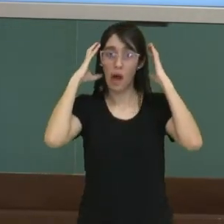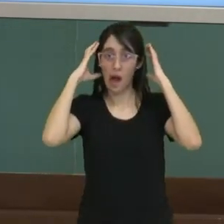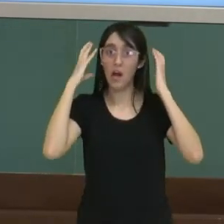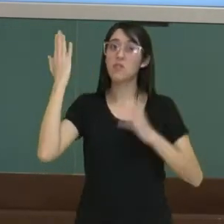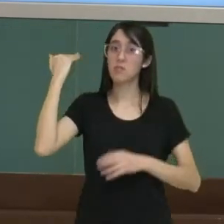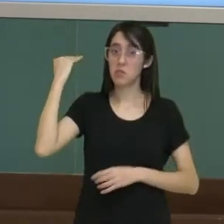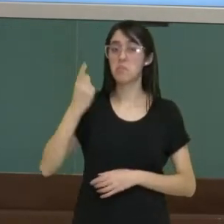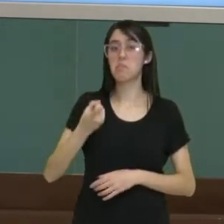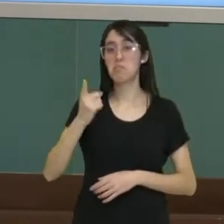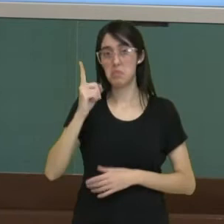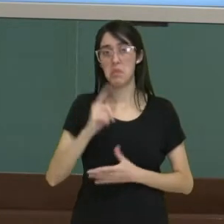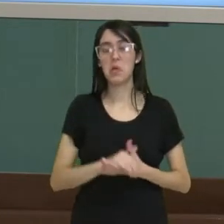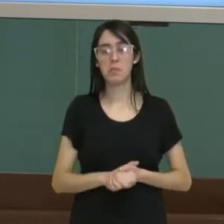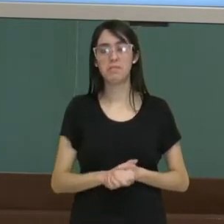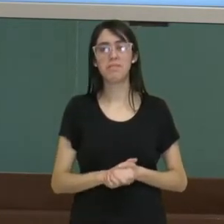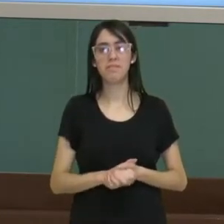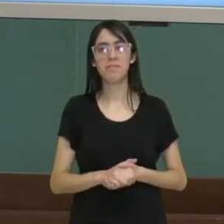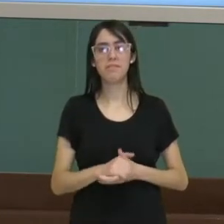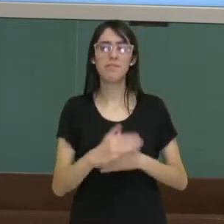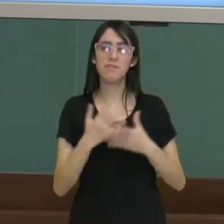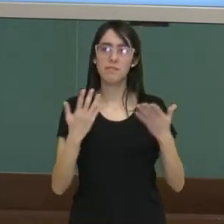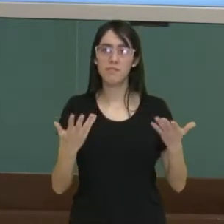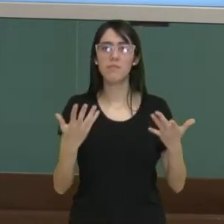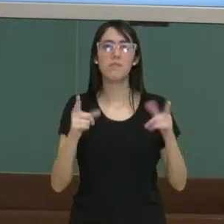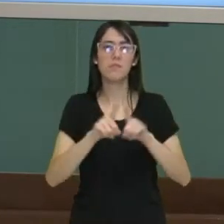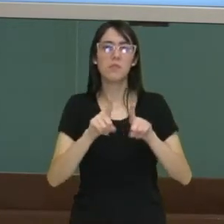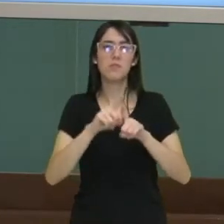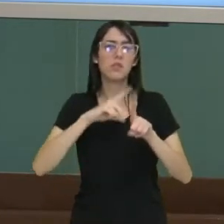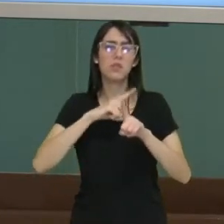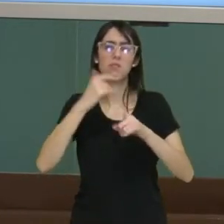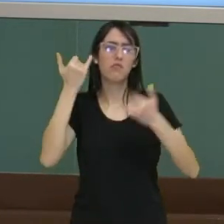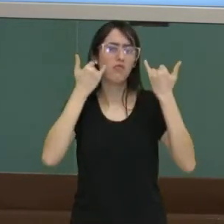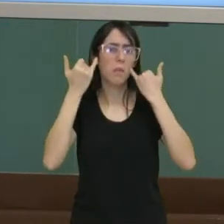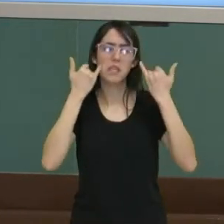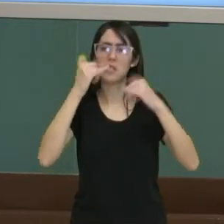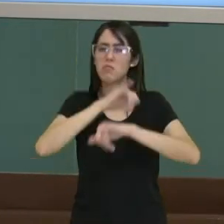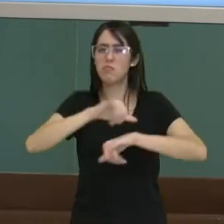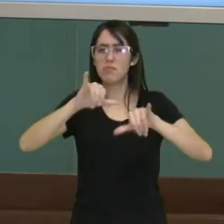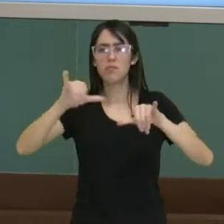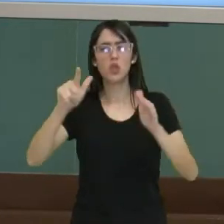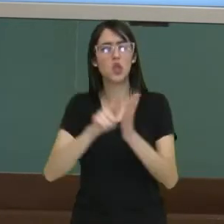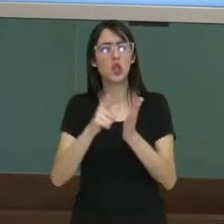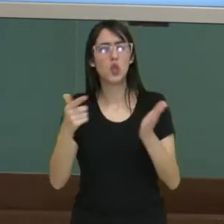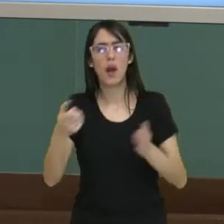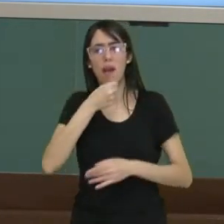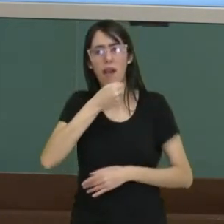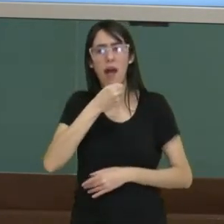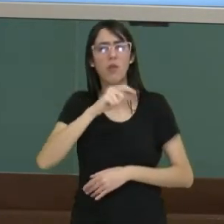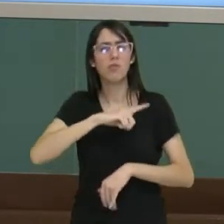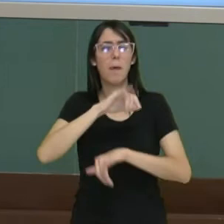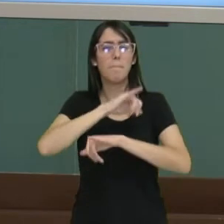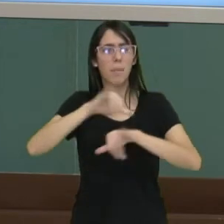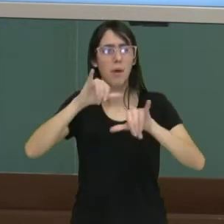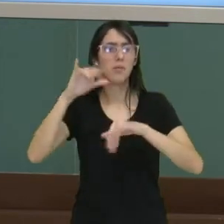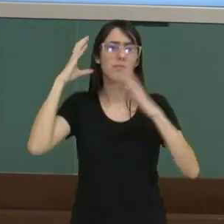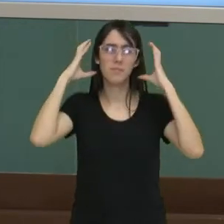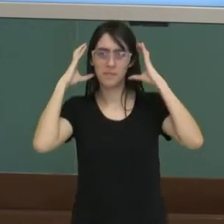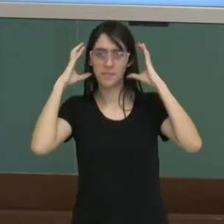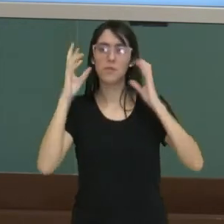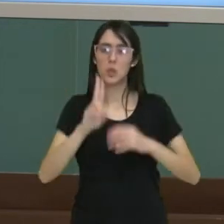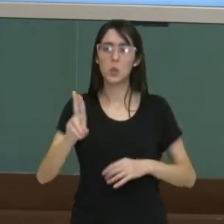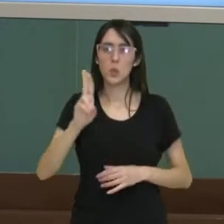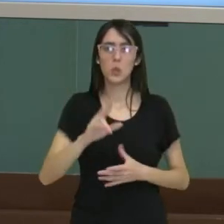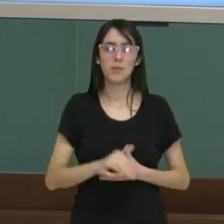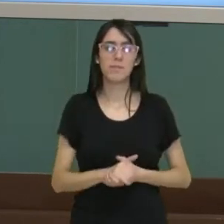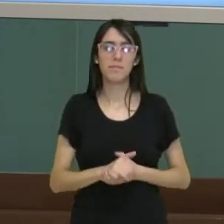que bacana, né? E utilidades públicas e tudo mais, jornais também, né, em rádios e tudo mais. A gente também